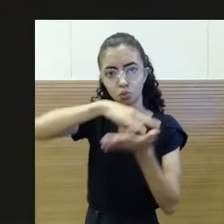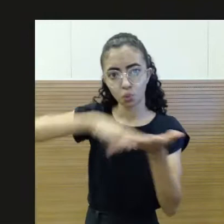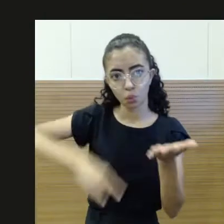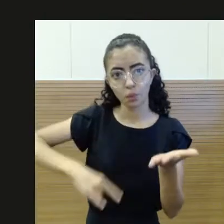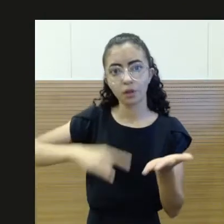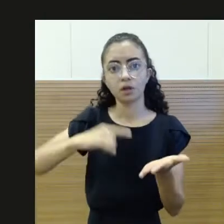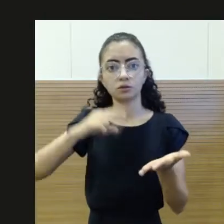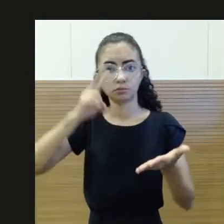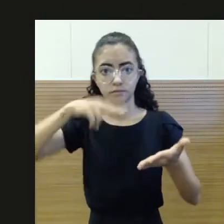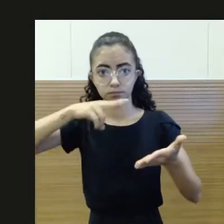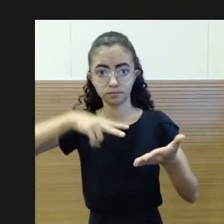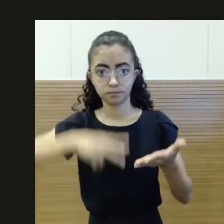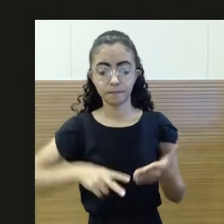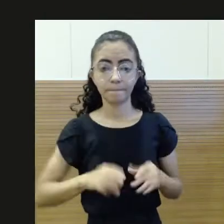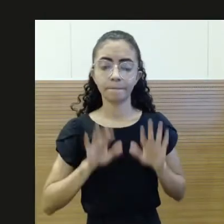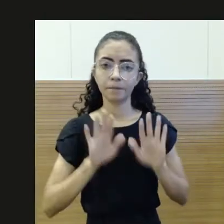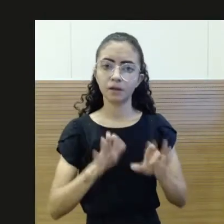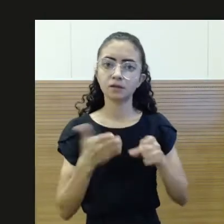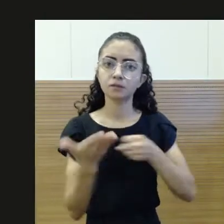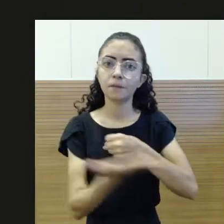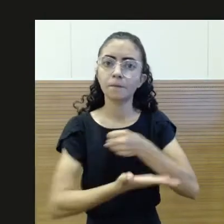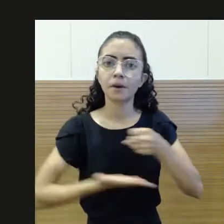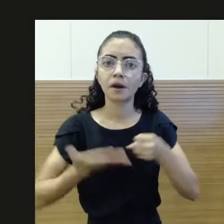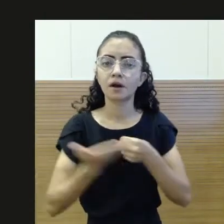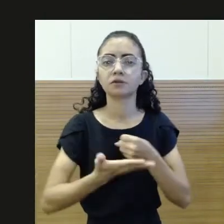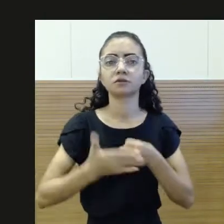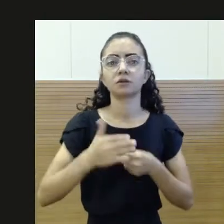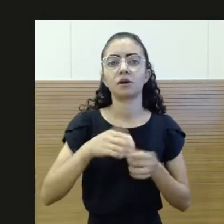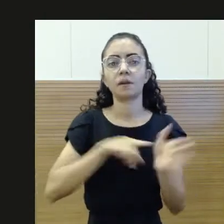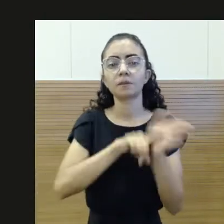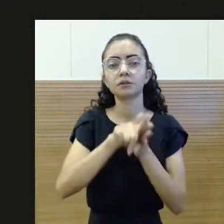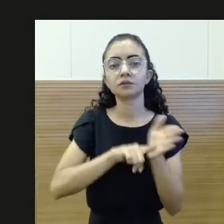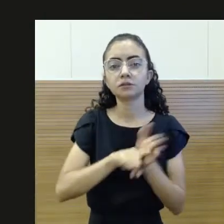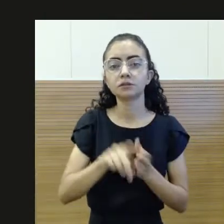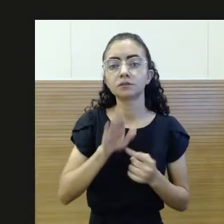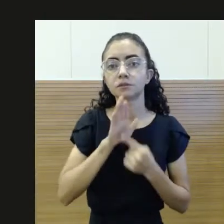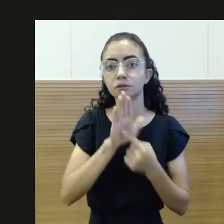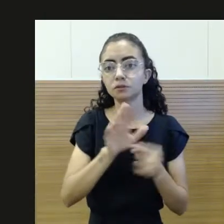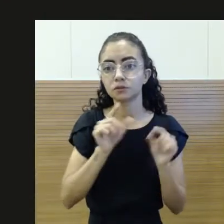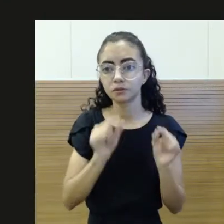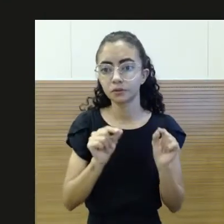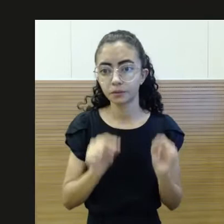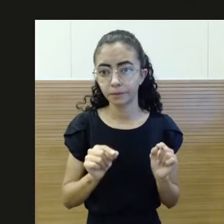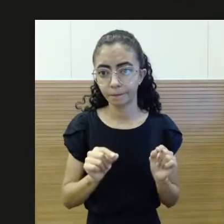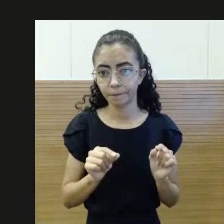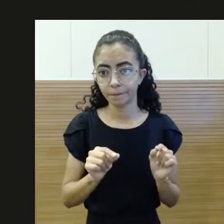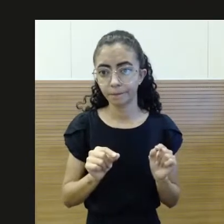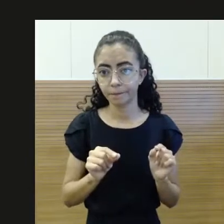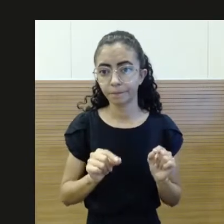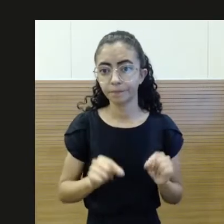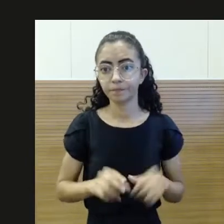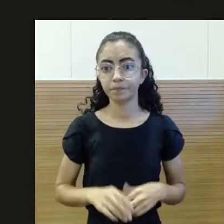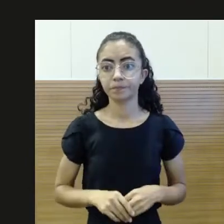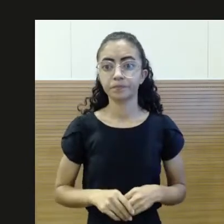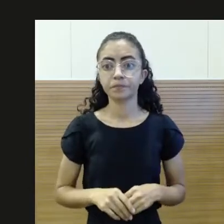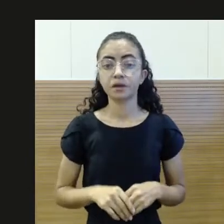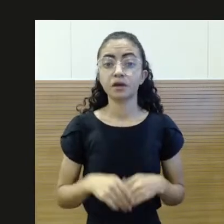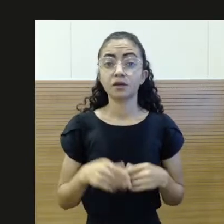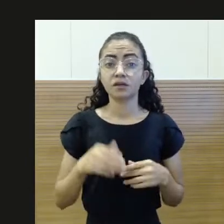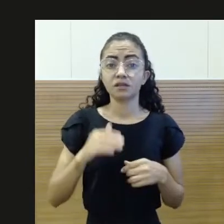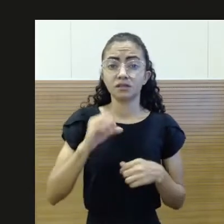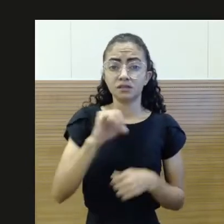que os estudos mostram sobre qualidade da dieta é que, quanto mais alimentos ultraprocessados na